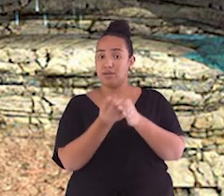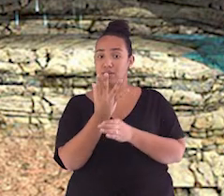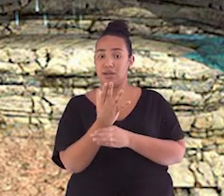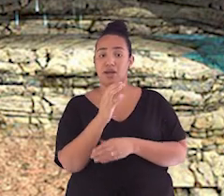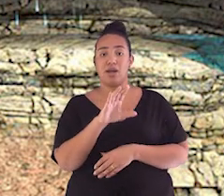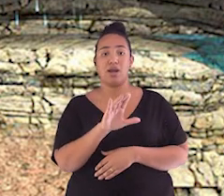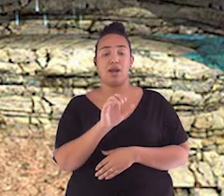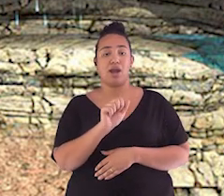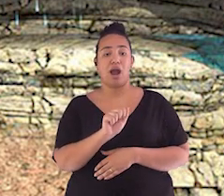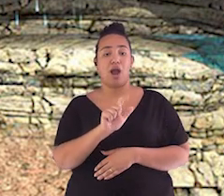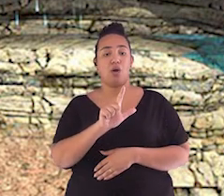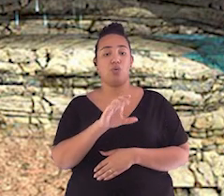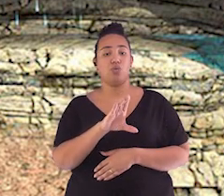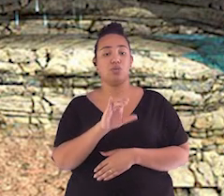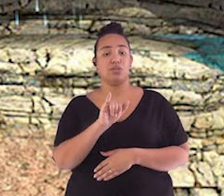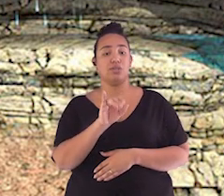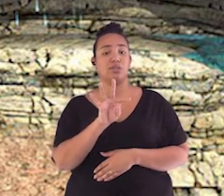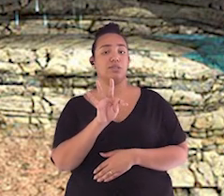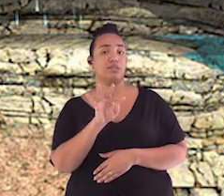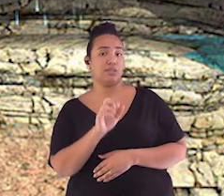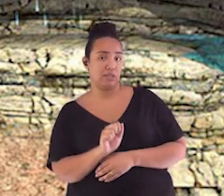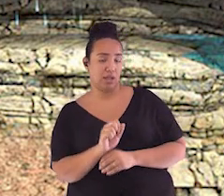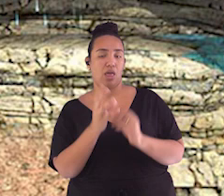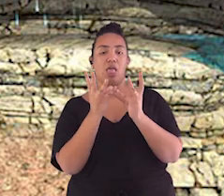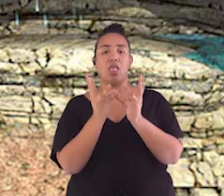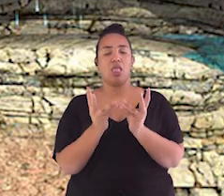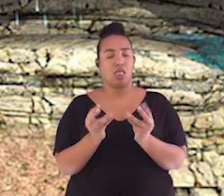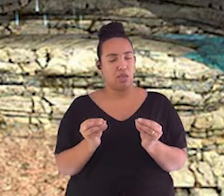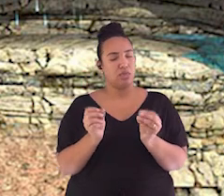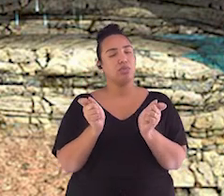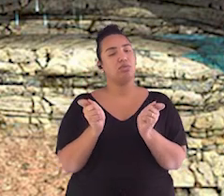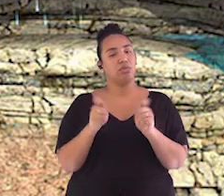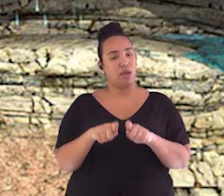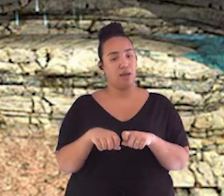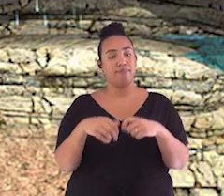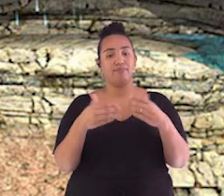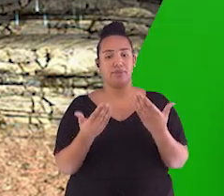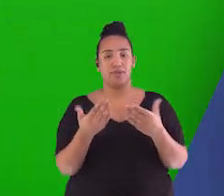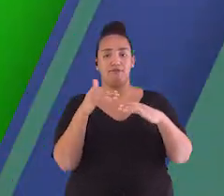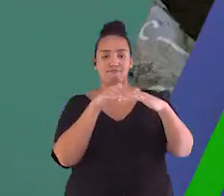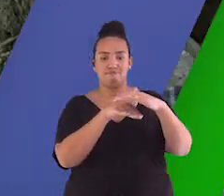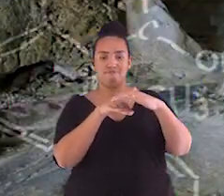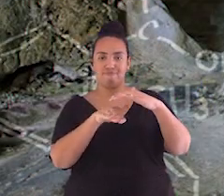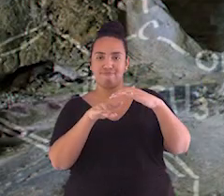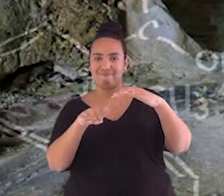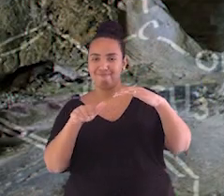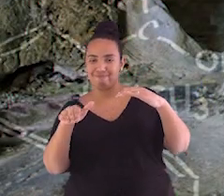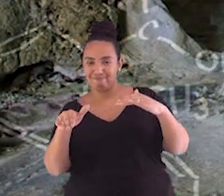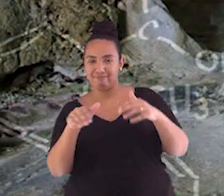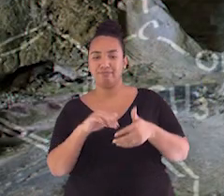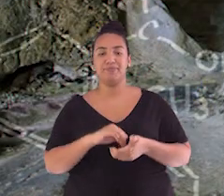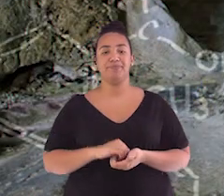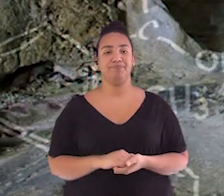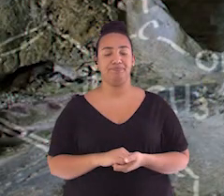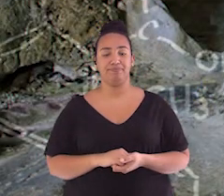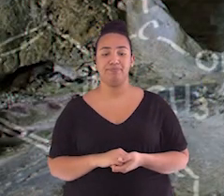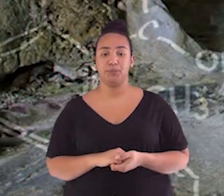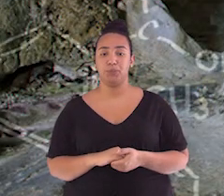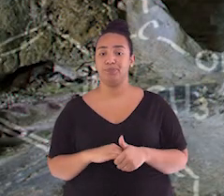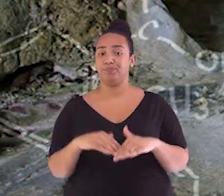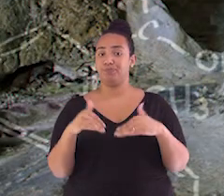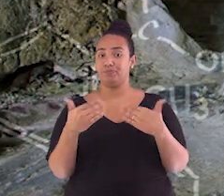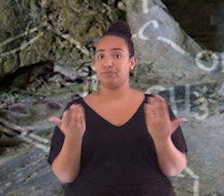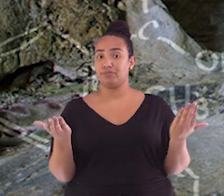calcita, que é um pouco solúvel, tá? E aí vai se acumulando no local. Então, de forma